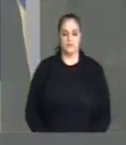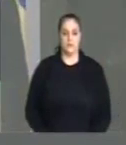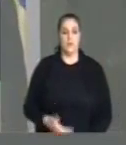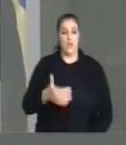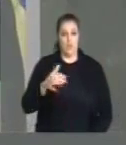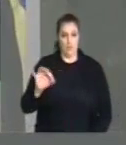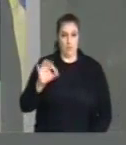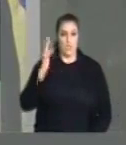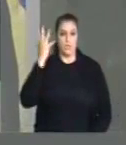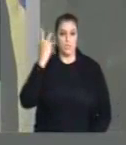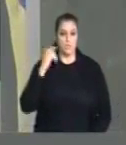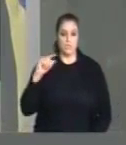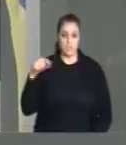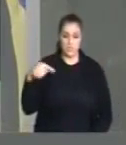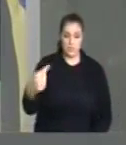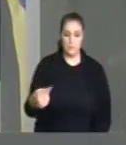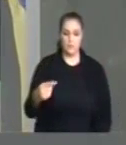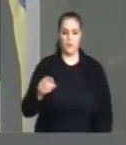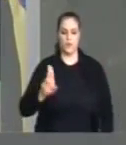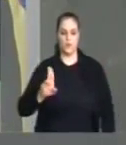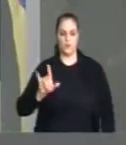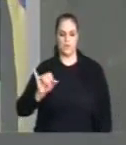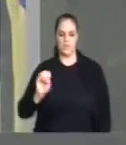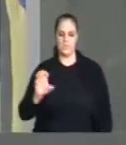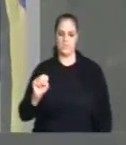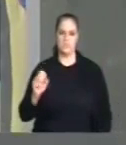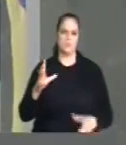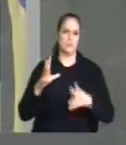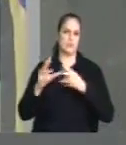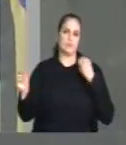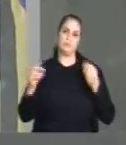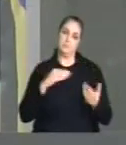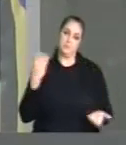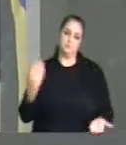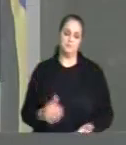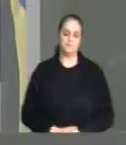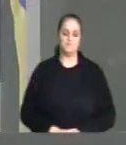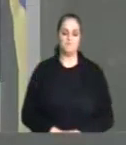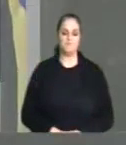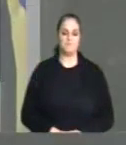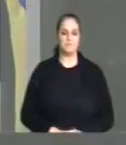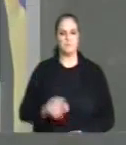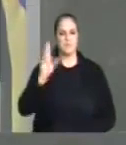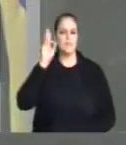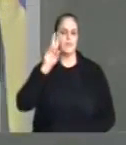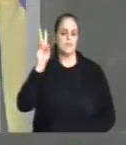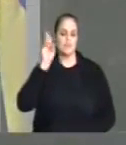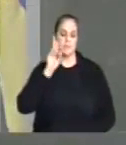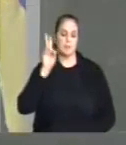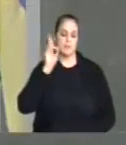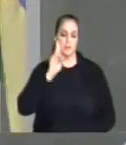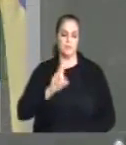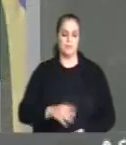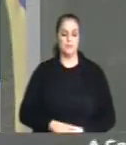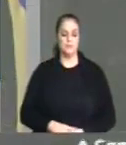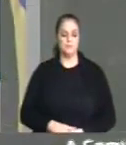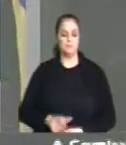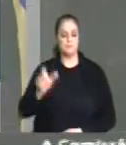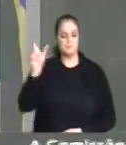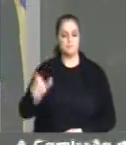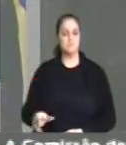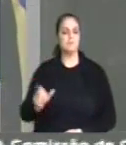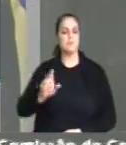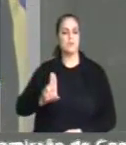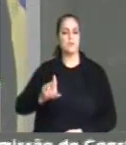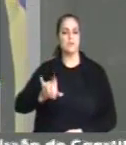dias depois, Ulisses faleceu. É fundamental que relembremos a sua trajetória para revisitarmos